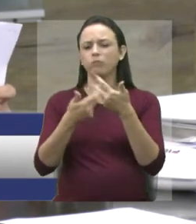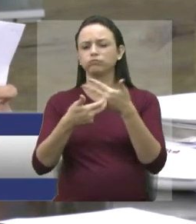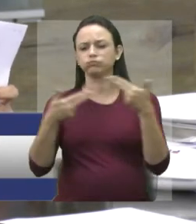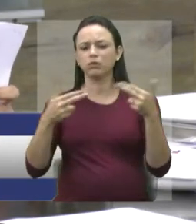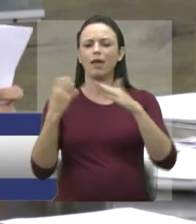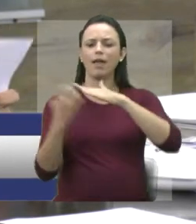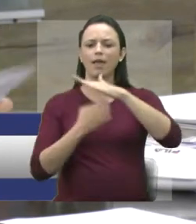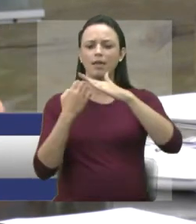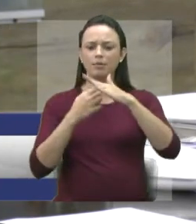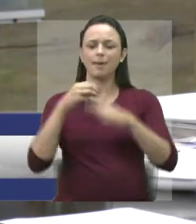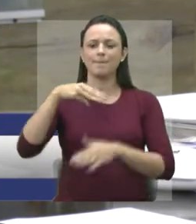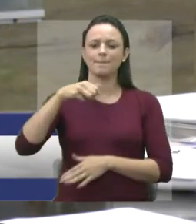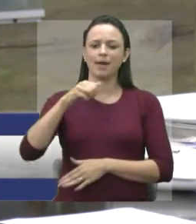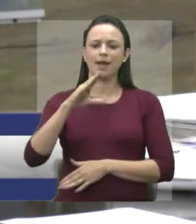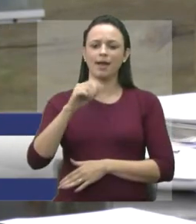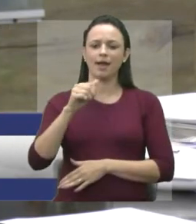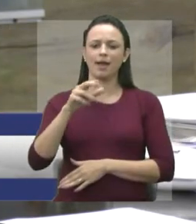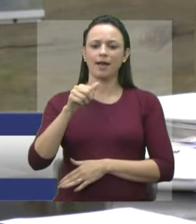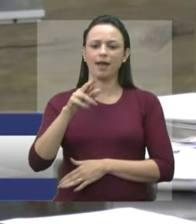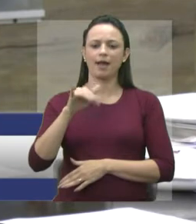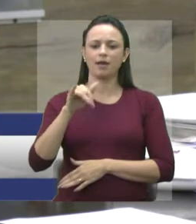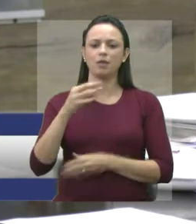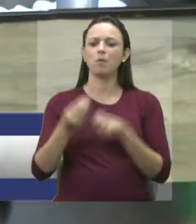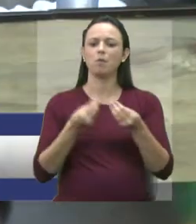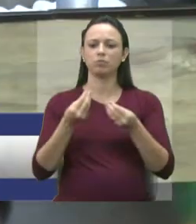empresa Auto-ônibus Macacari.